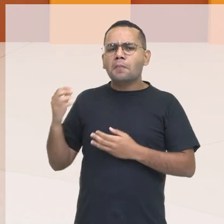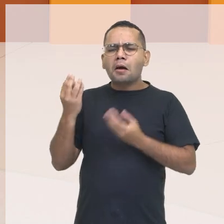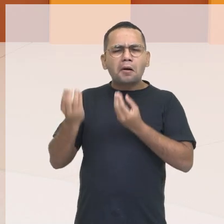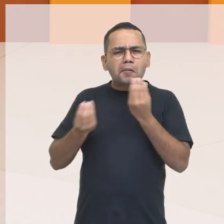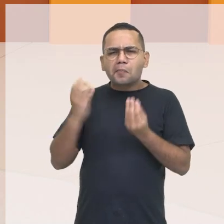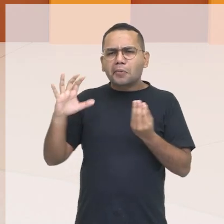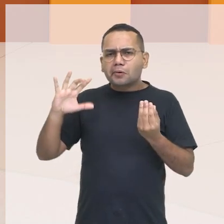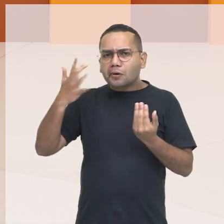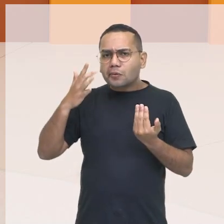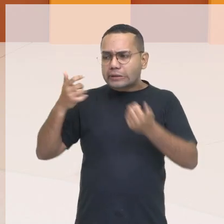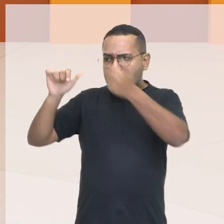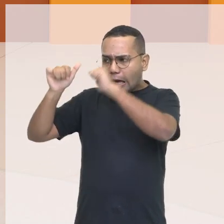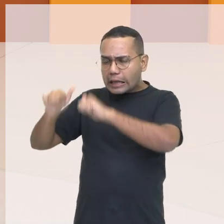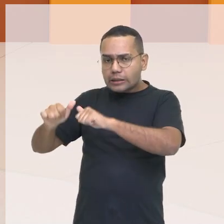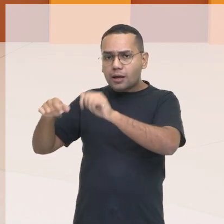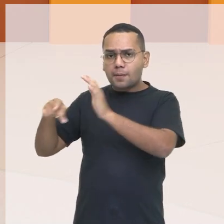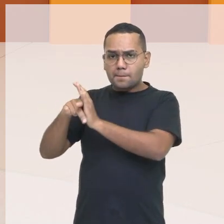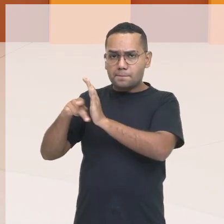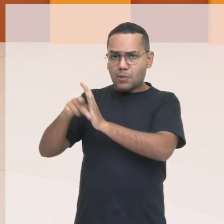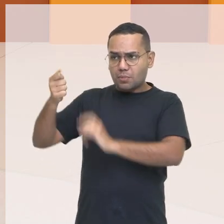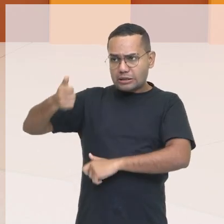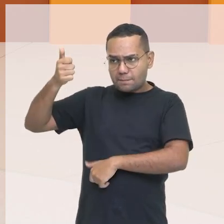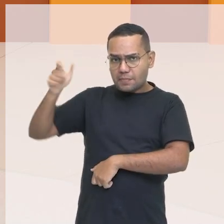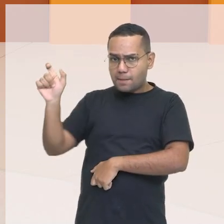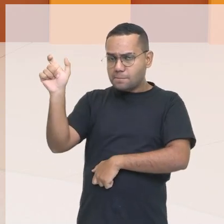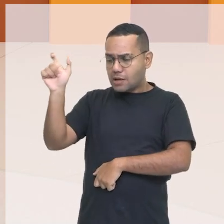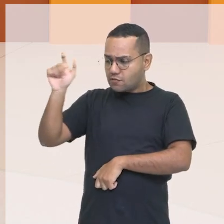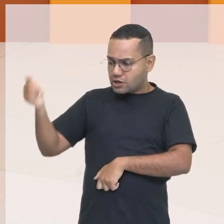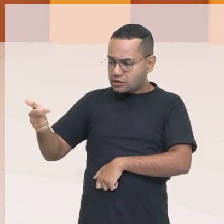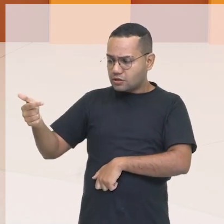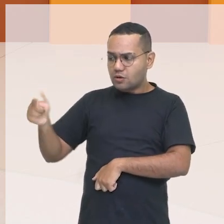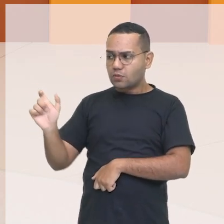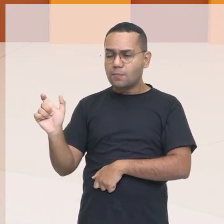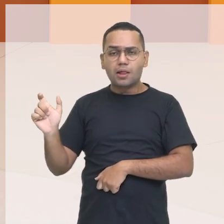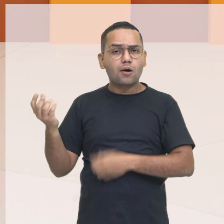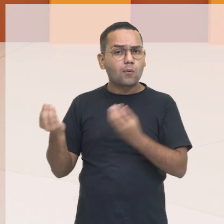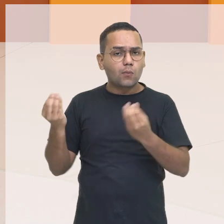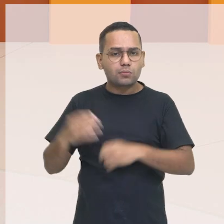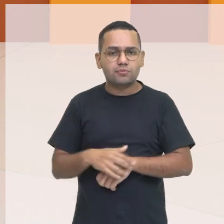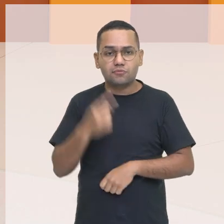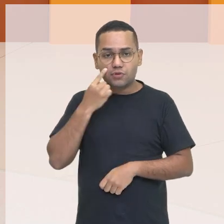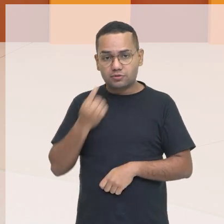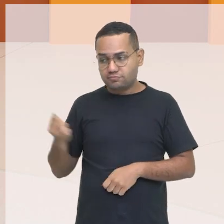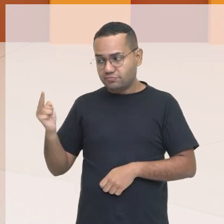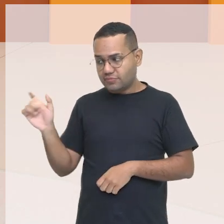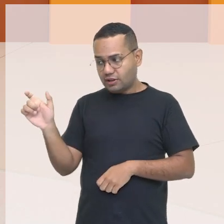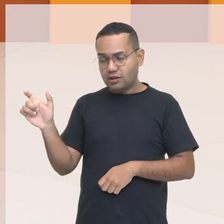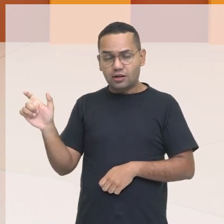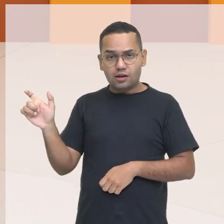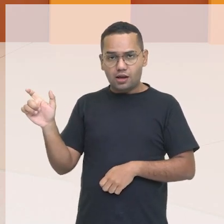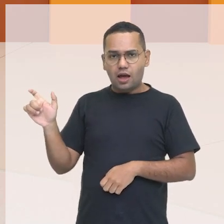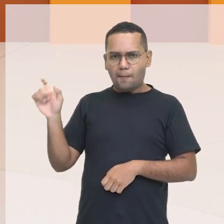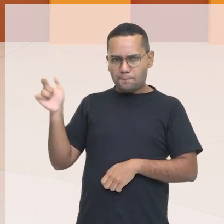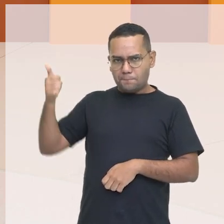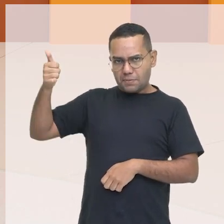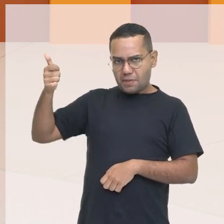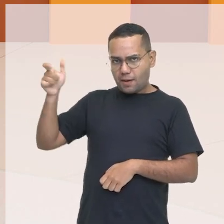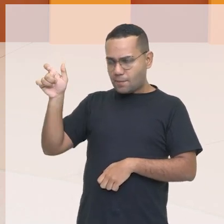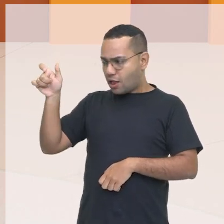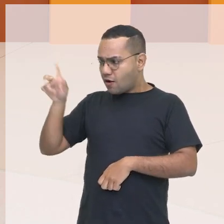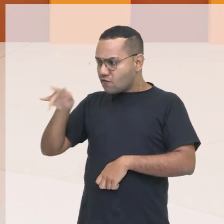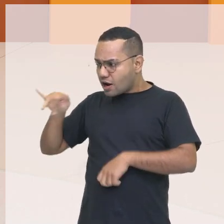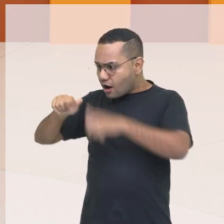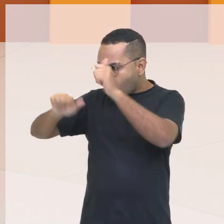em relação ao meio ambiente? Vai olhar os impactos que a biotecnologia tem no meio ambiente.